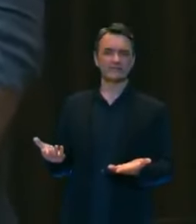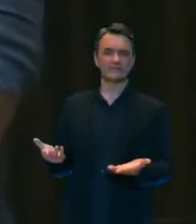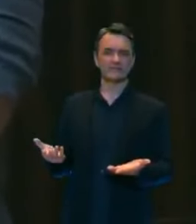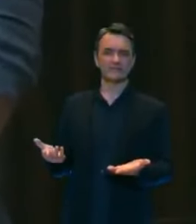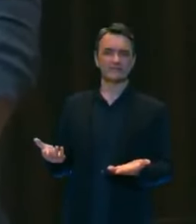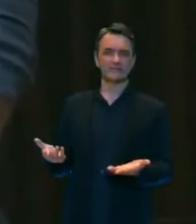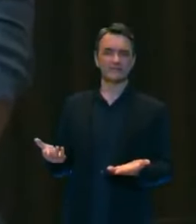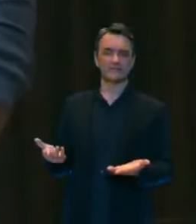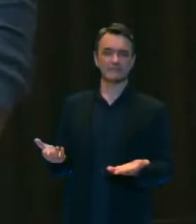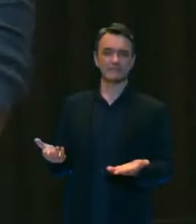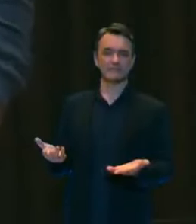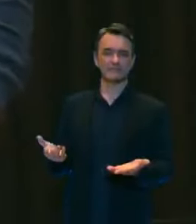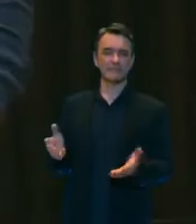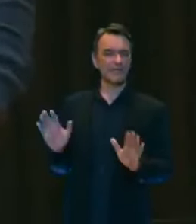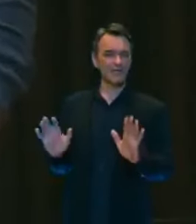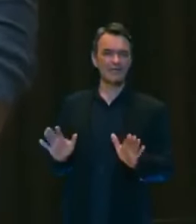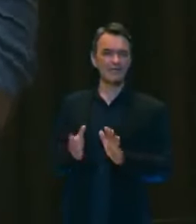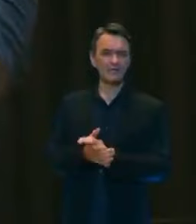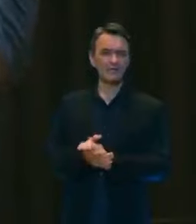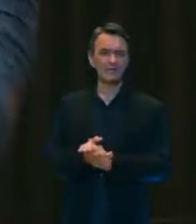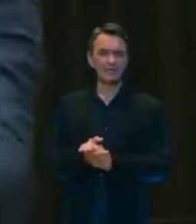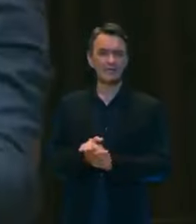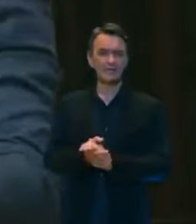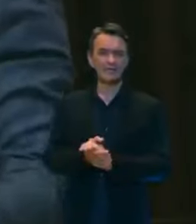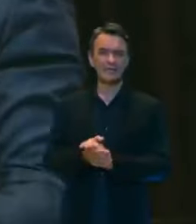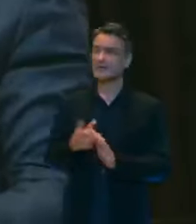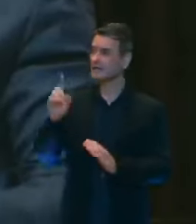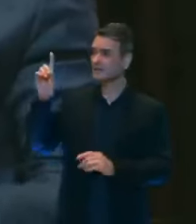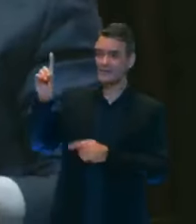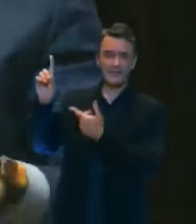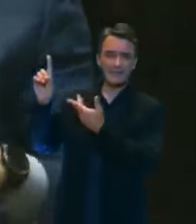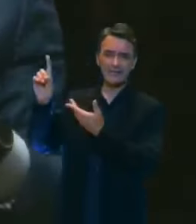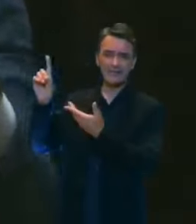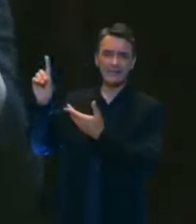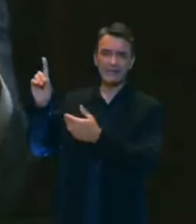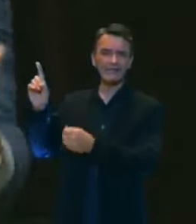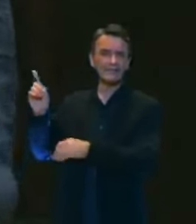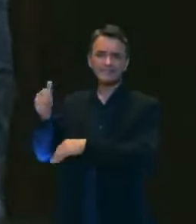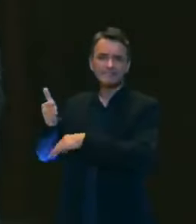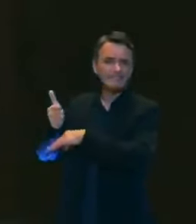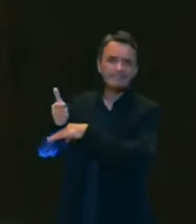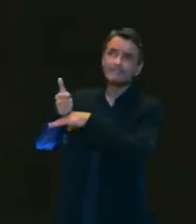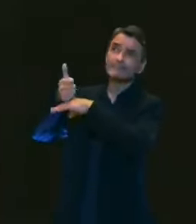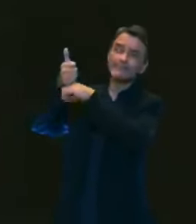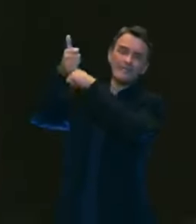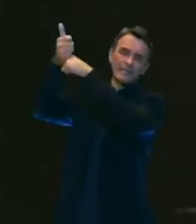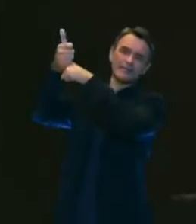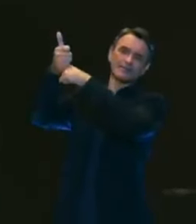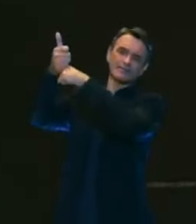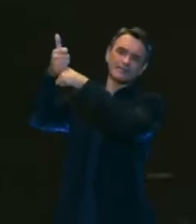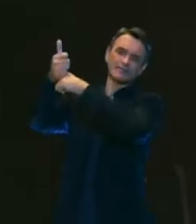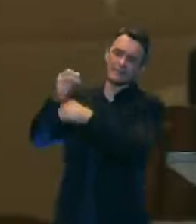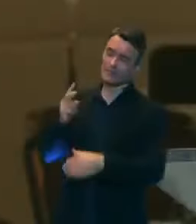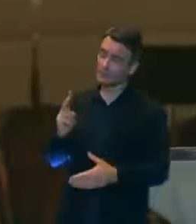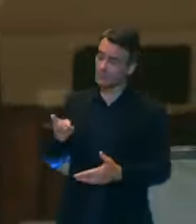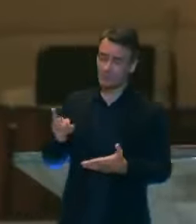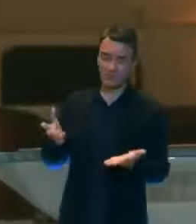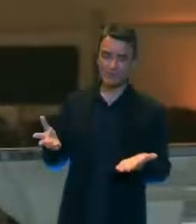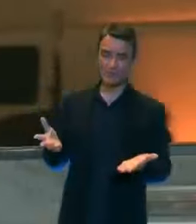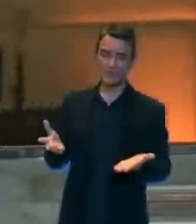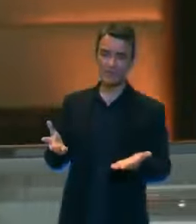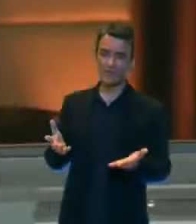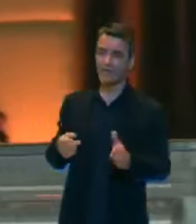quis tirar, ele tirou. Ele é Deus. E aí ele continua falando desse braço agora do